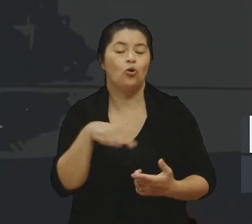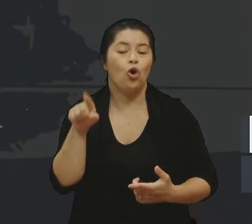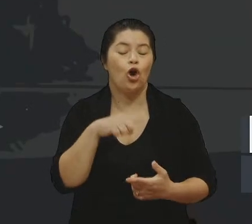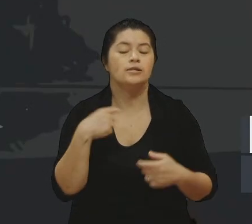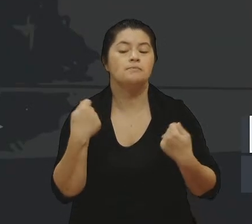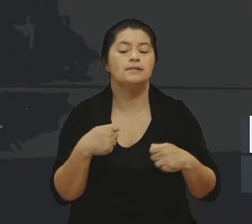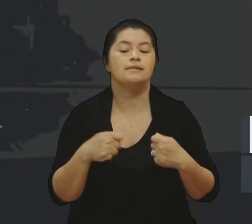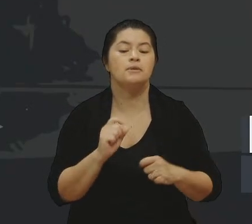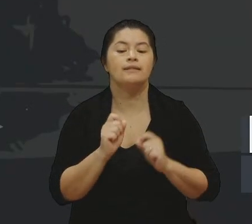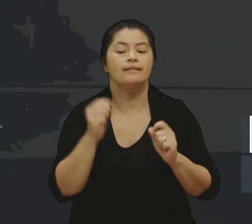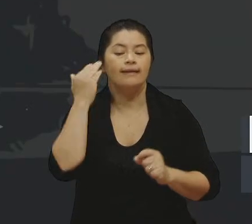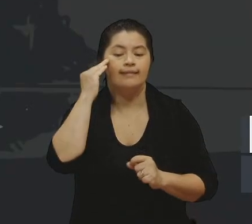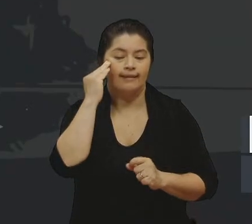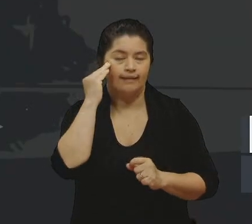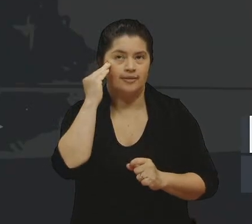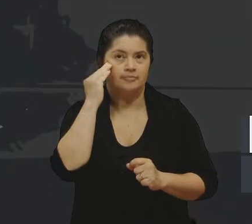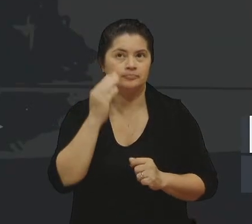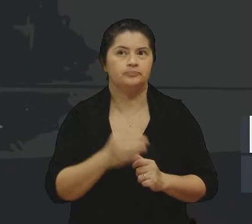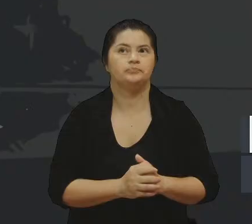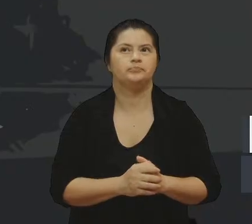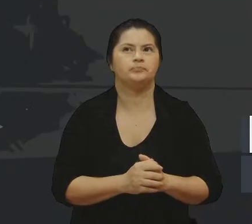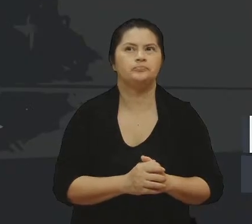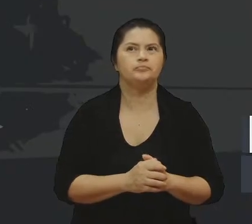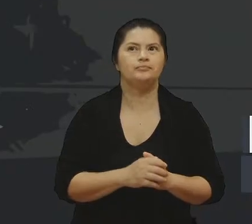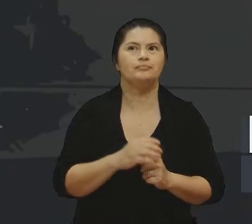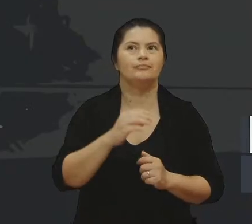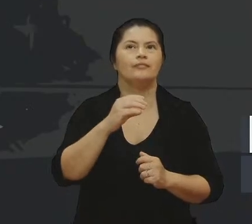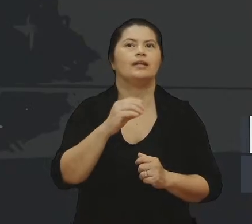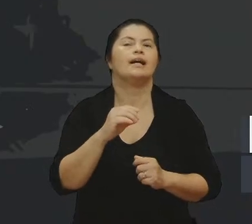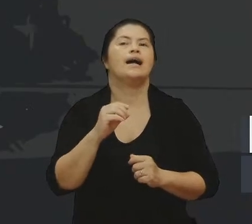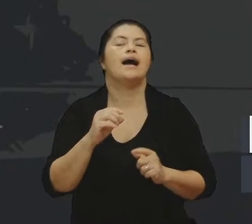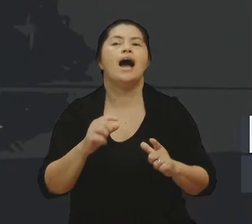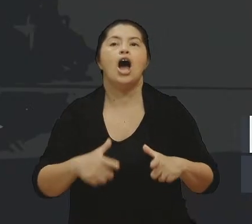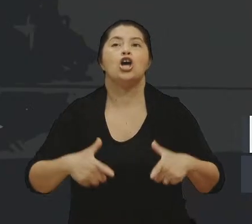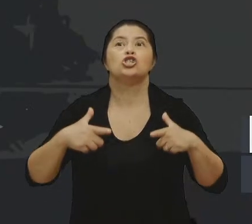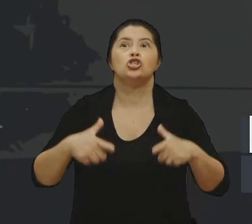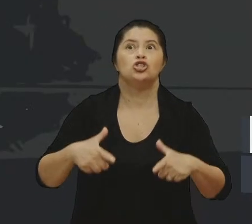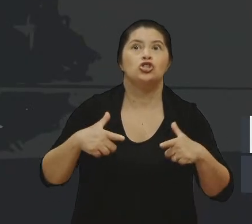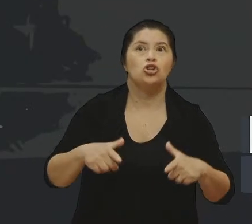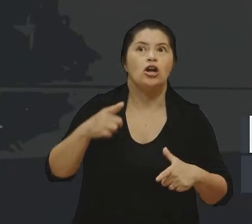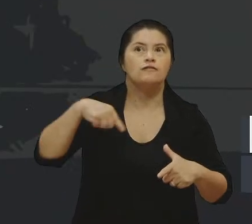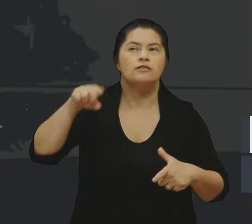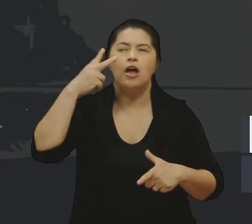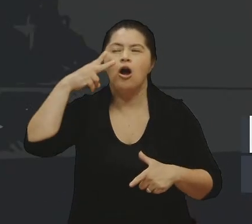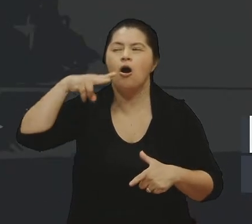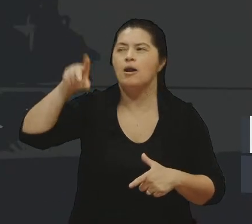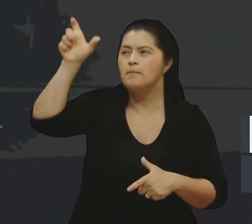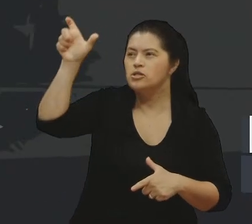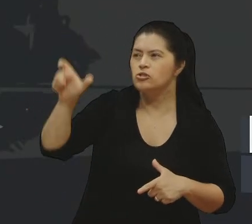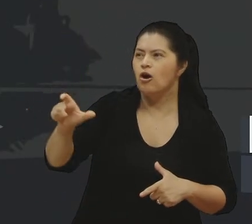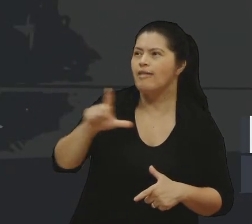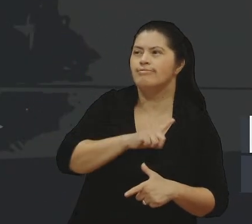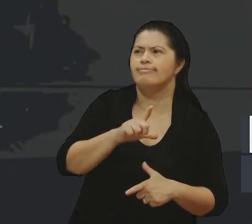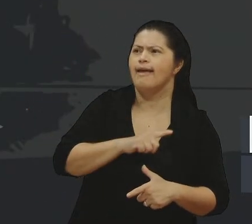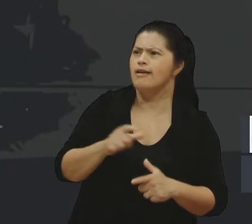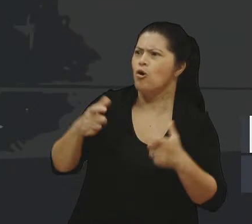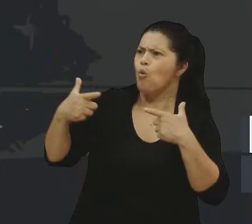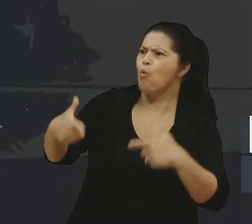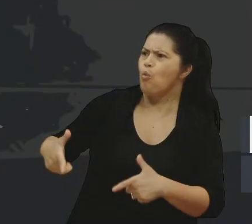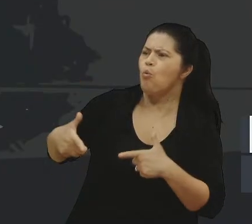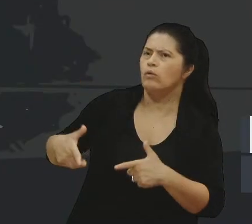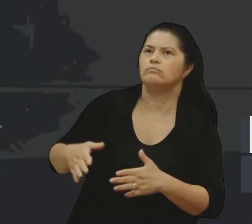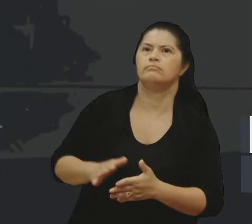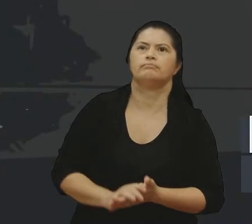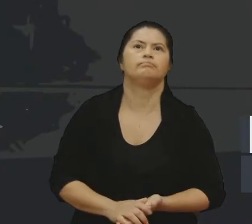ó. O Sêneca, que é um filósofo, ele fala pra gente que sorte, toda vez que você olha para alguém e você diz que aquela pessoa teve sorte,